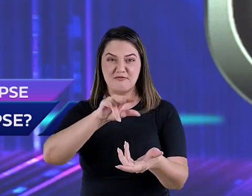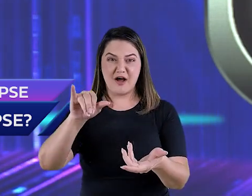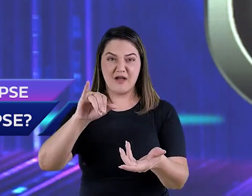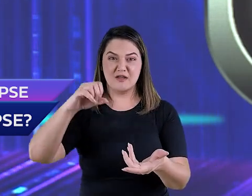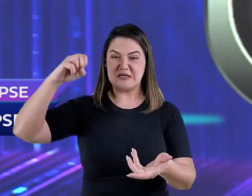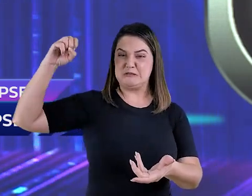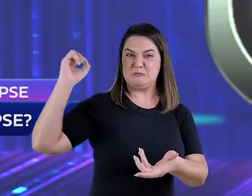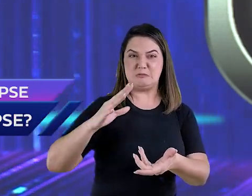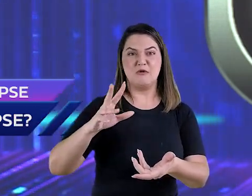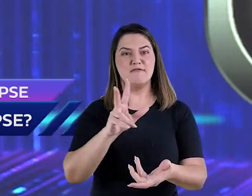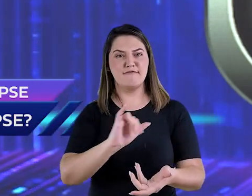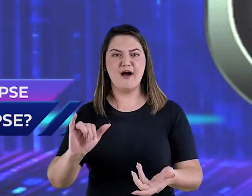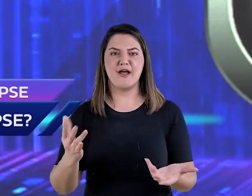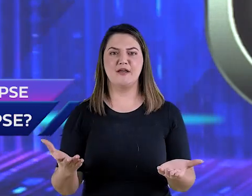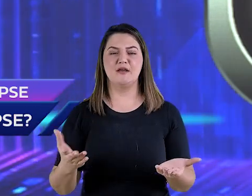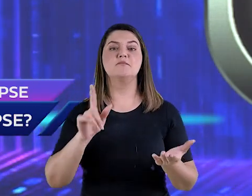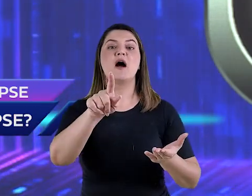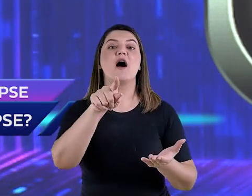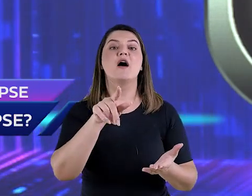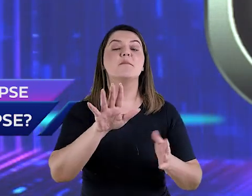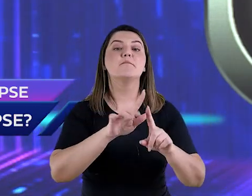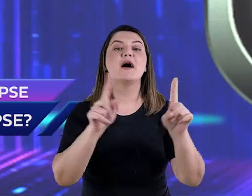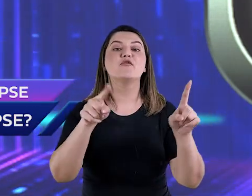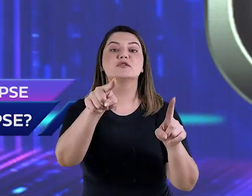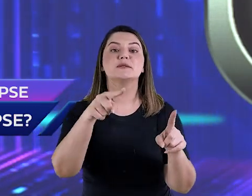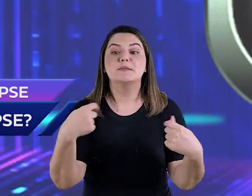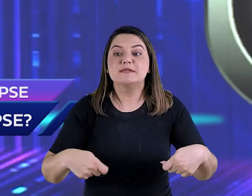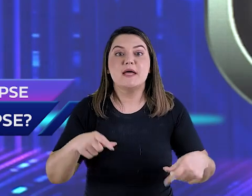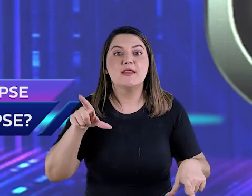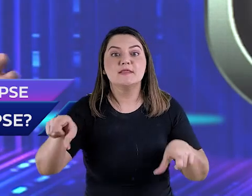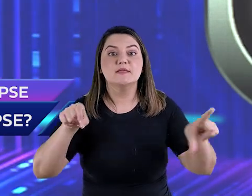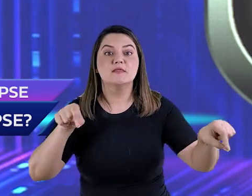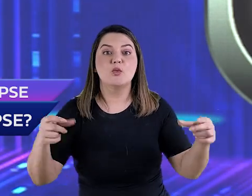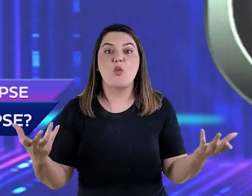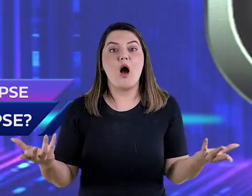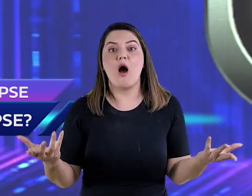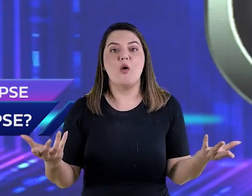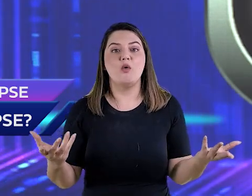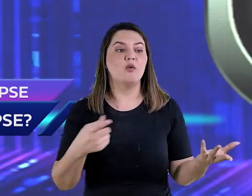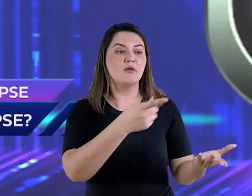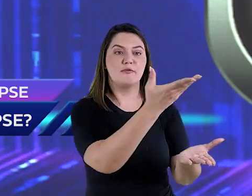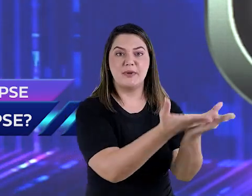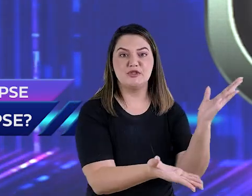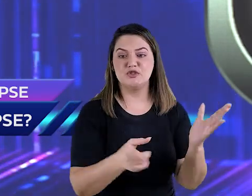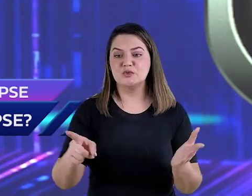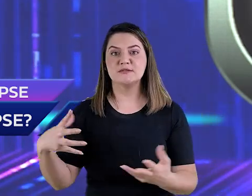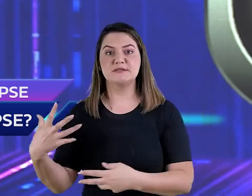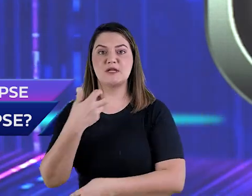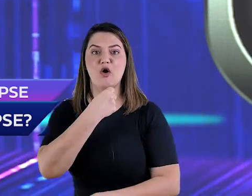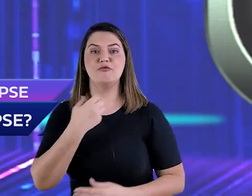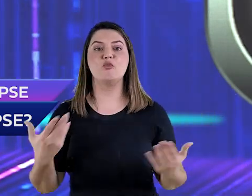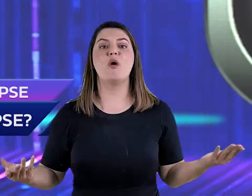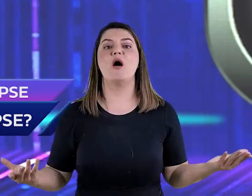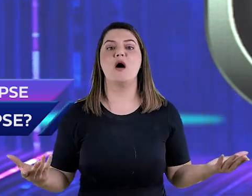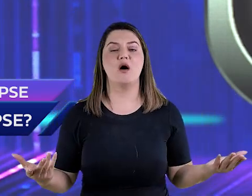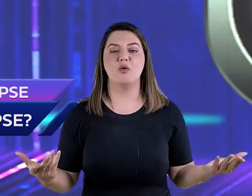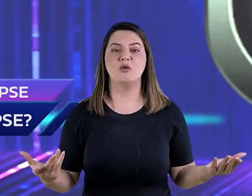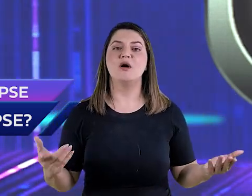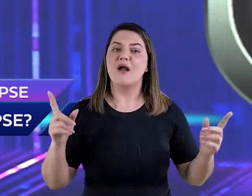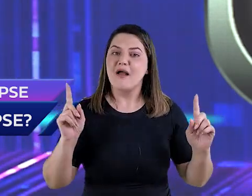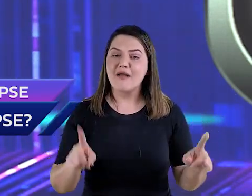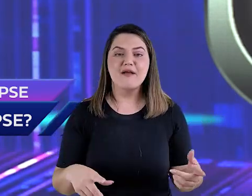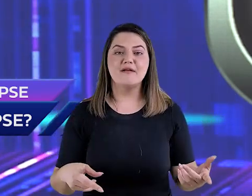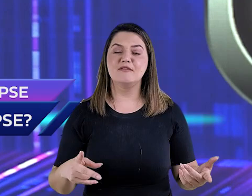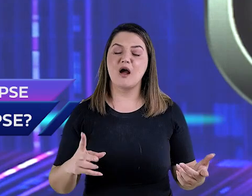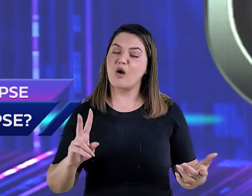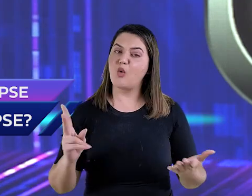você querendo ou não, você estando preparado ou não, Jesus vai voltar, os salvos se salvarão e os perdidos se perderão. Esta é